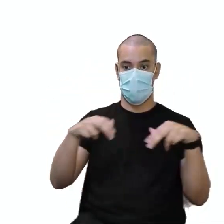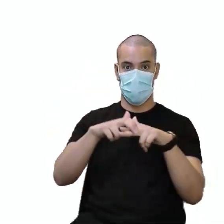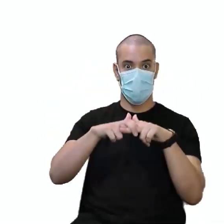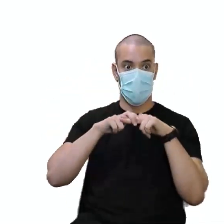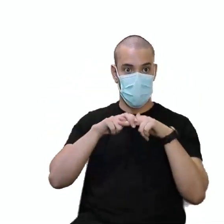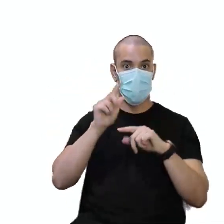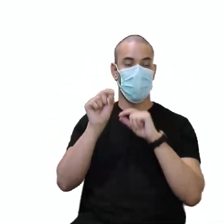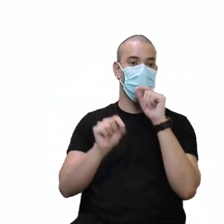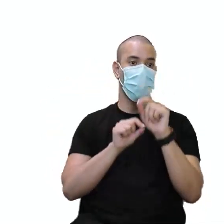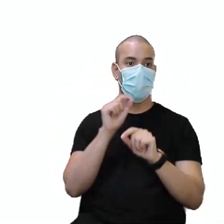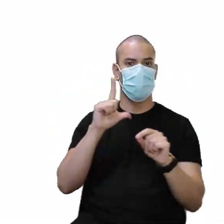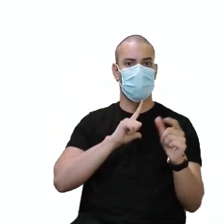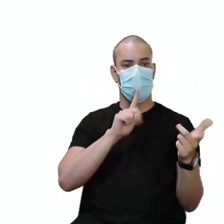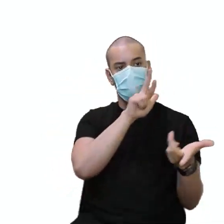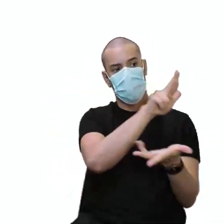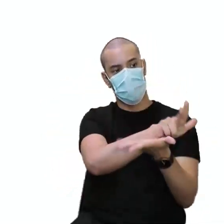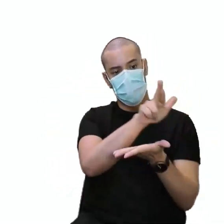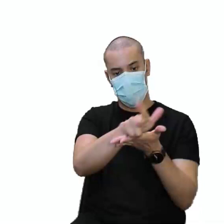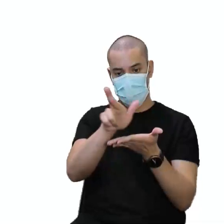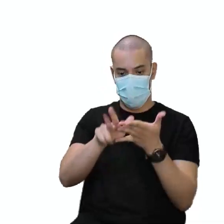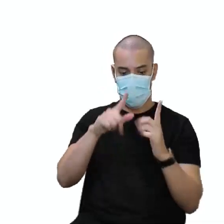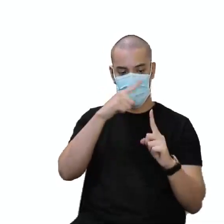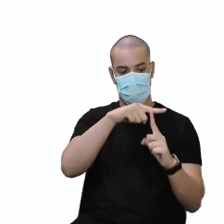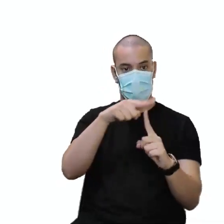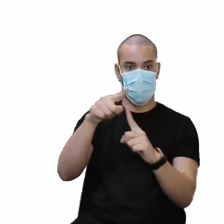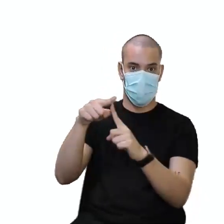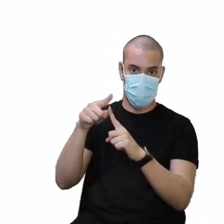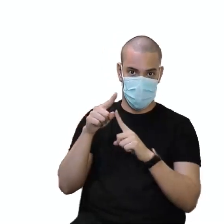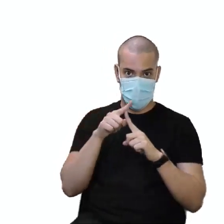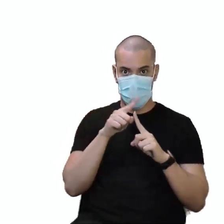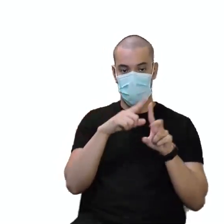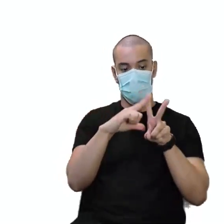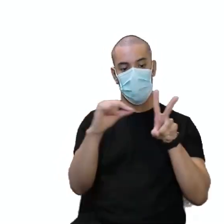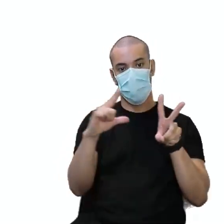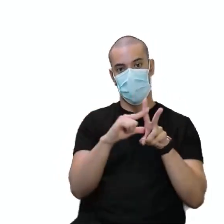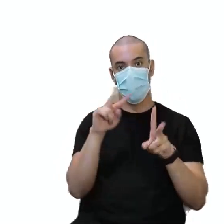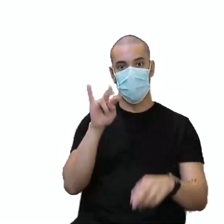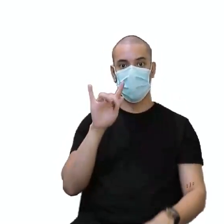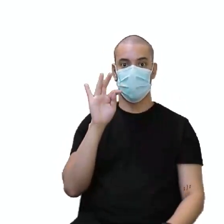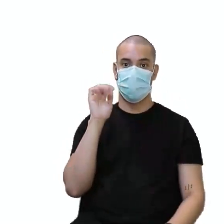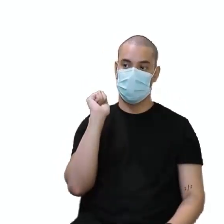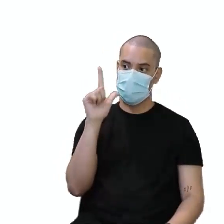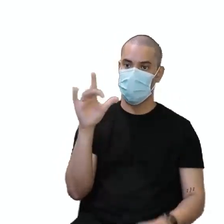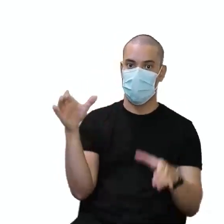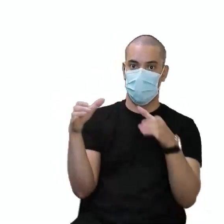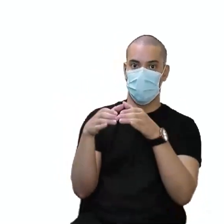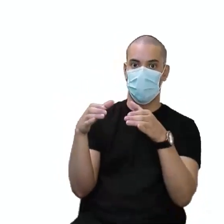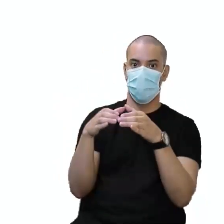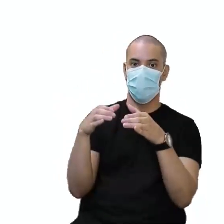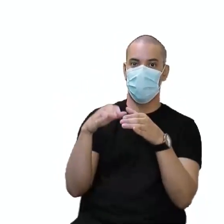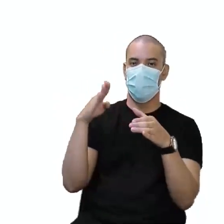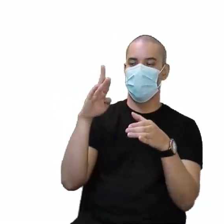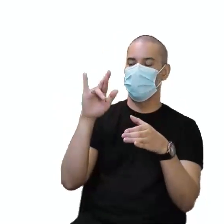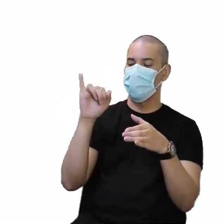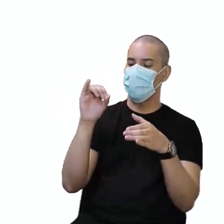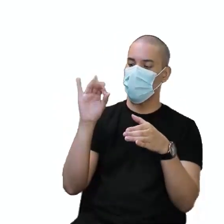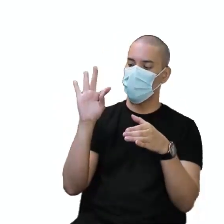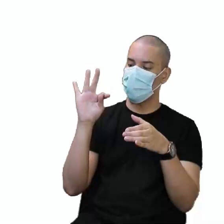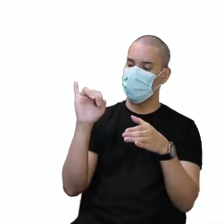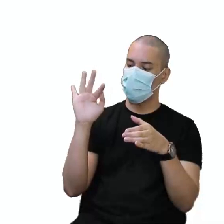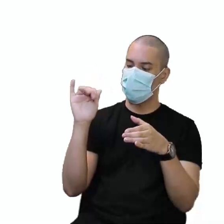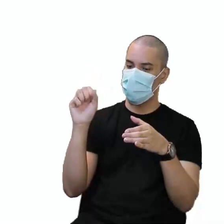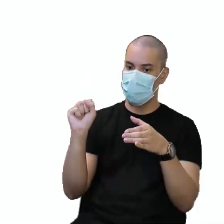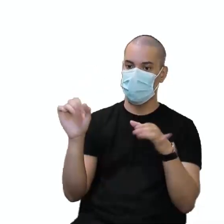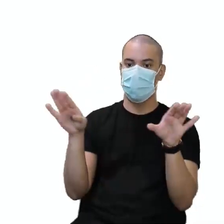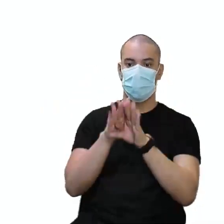você vai ter vários tipos de vegetais, podem ter do grupo das briófitas, né, como os musgos,